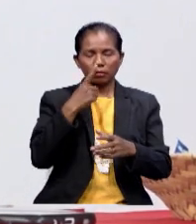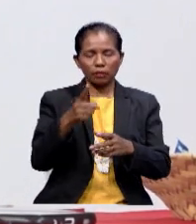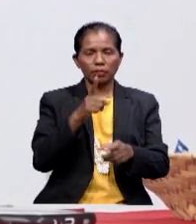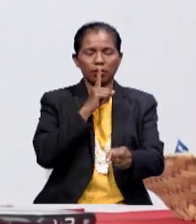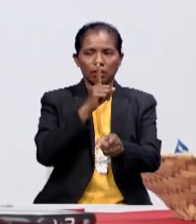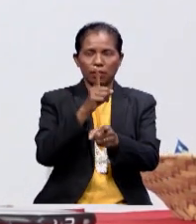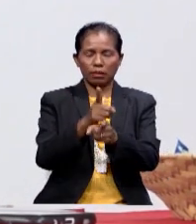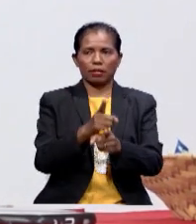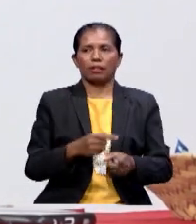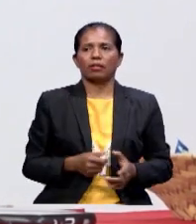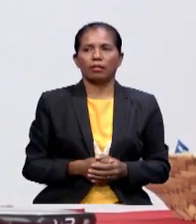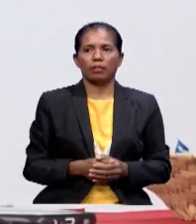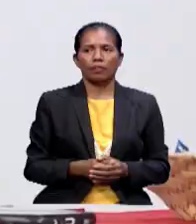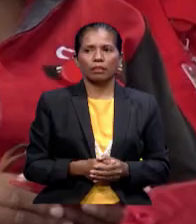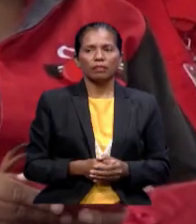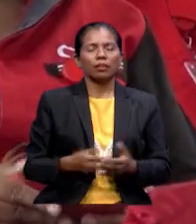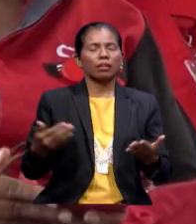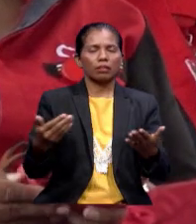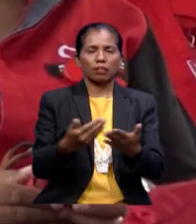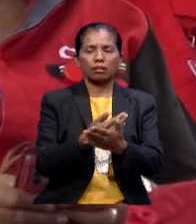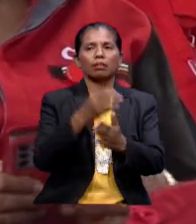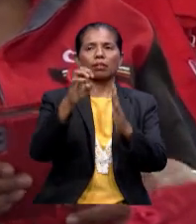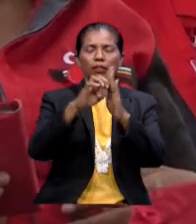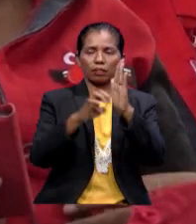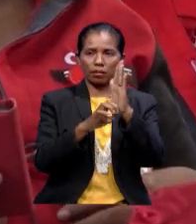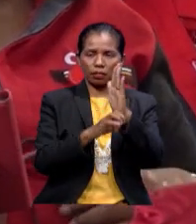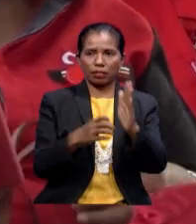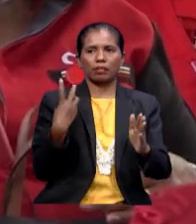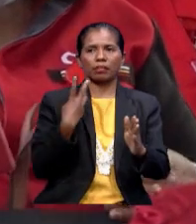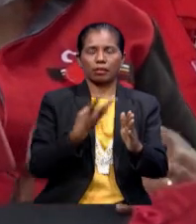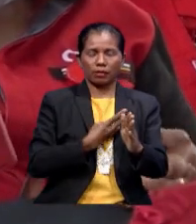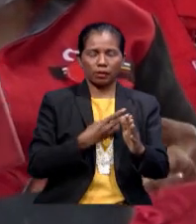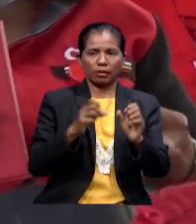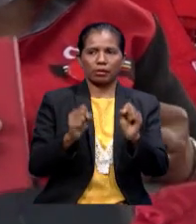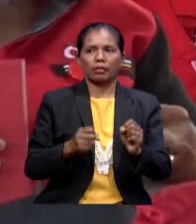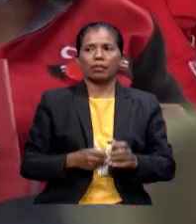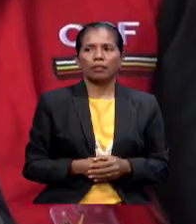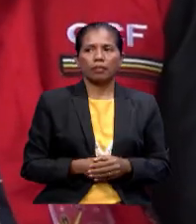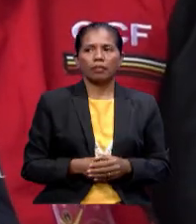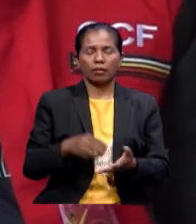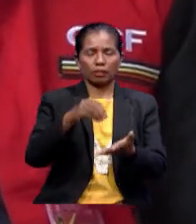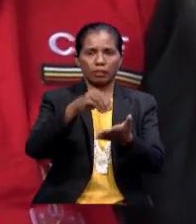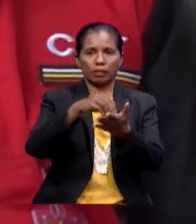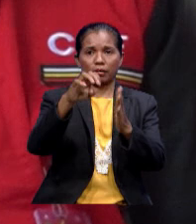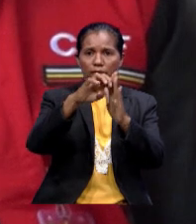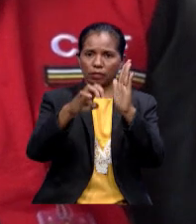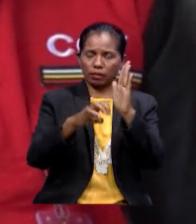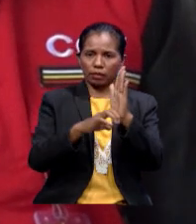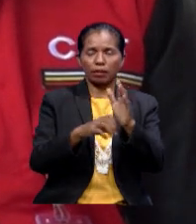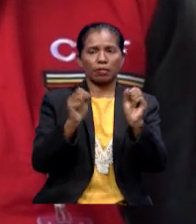o período da nova legislatura, da velha legislatura, etc. Está lá escrito. E vale o que